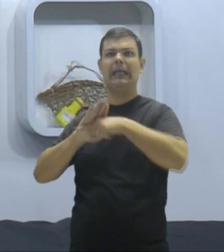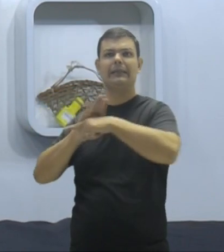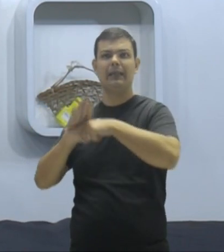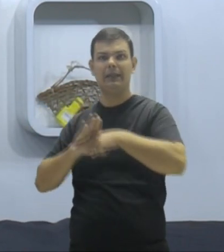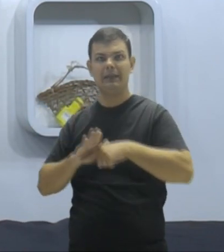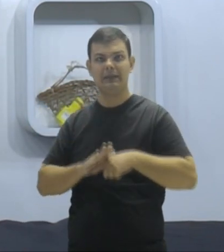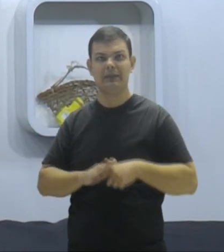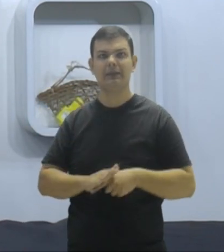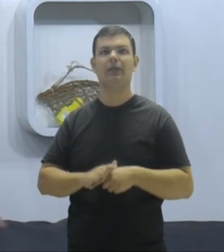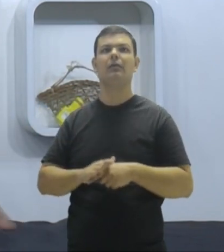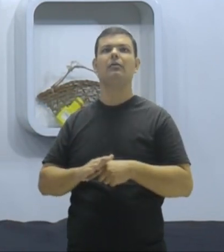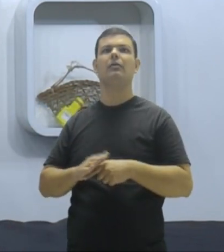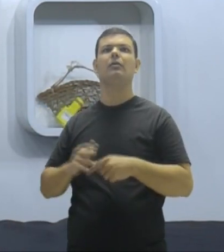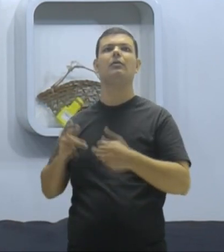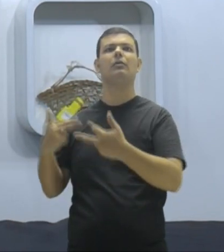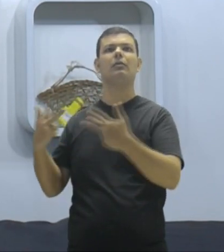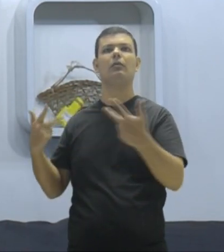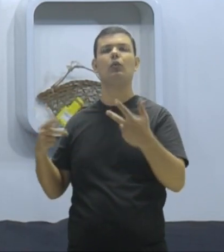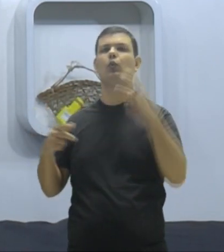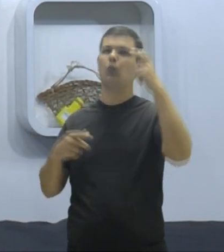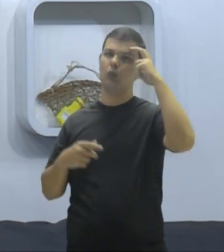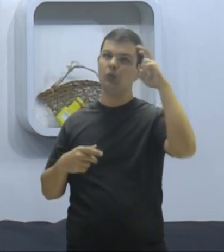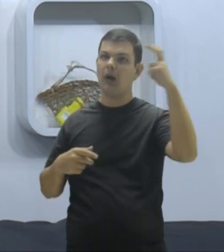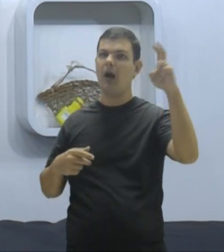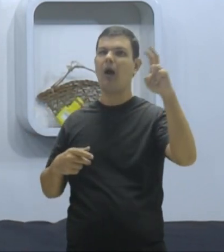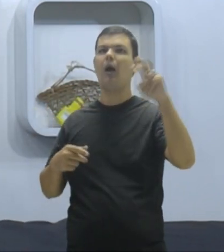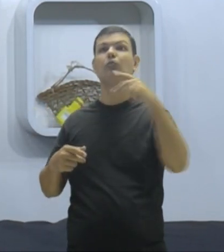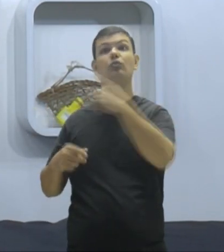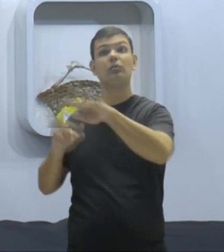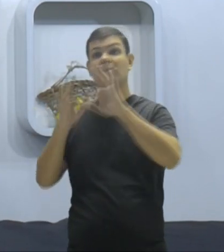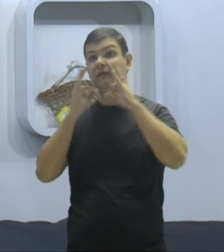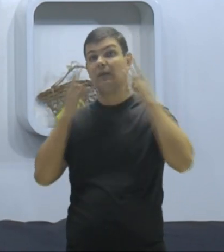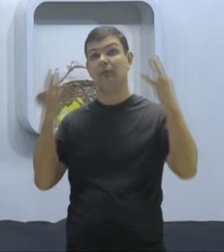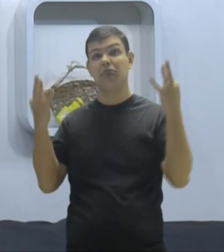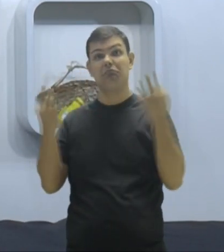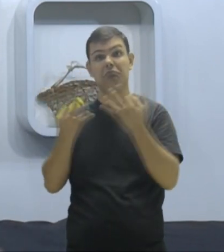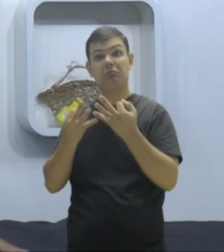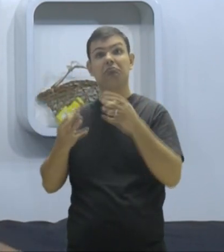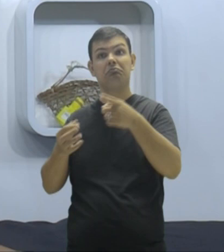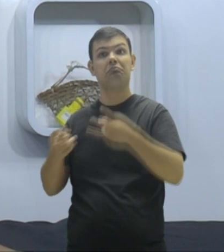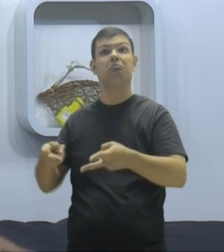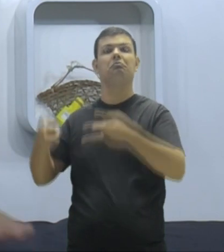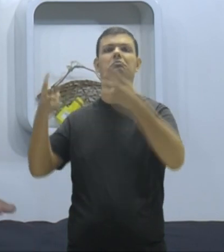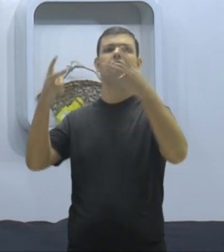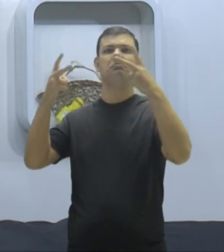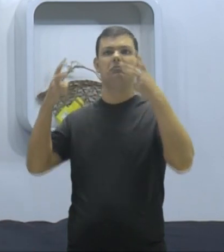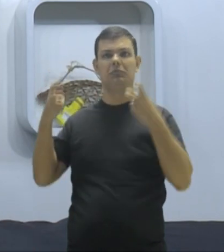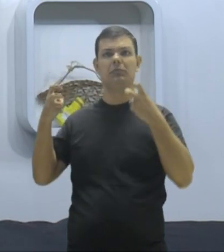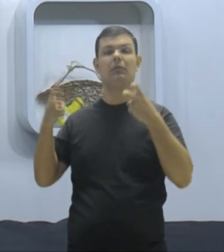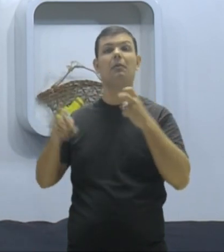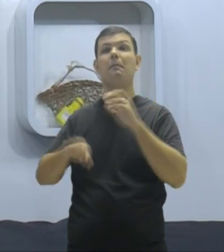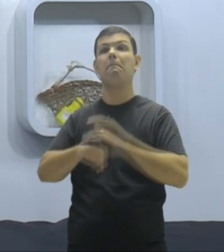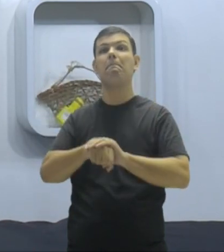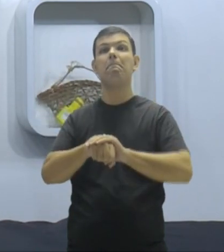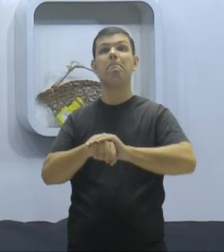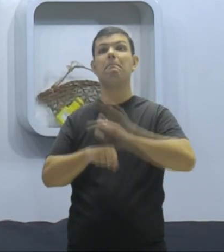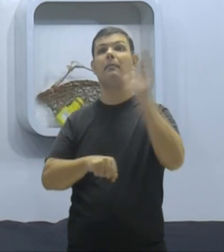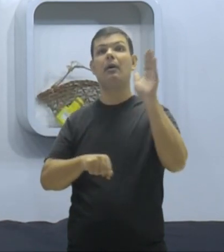lá da sua herança cultural, na sua família, talvez você tenha até mais gene